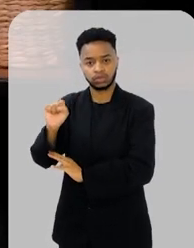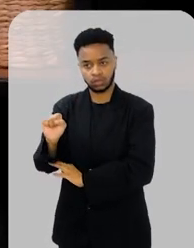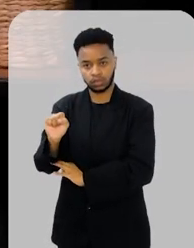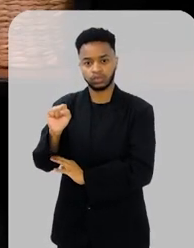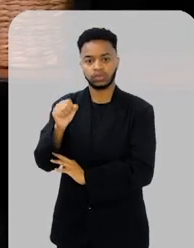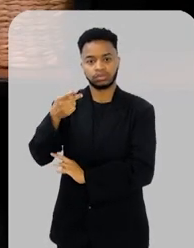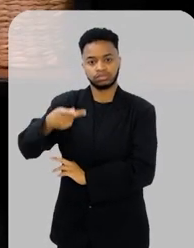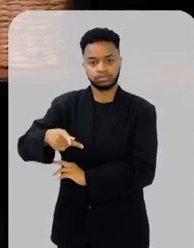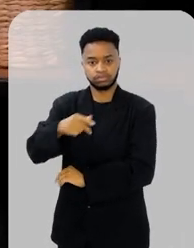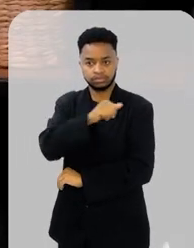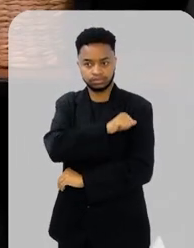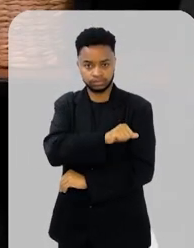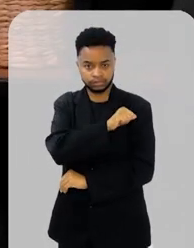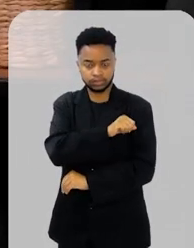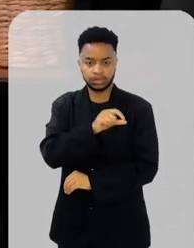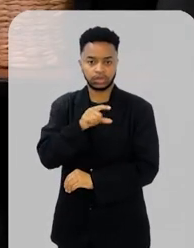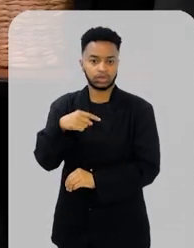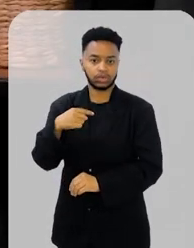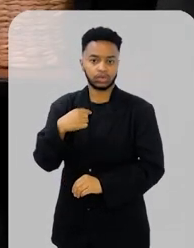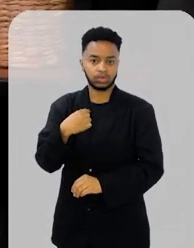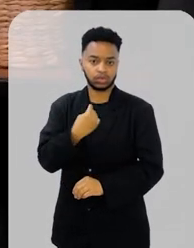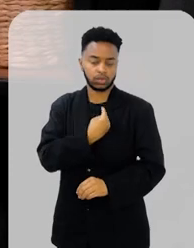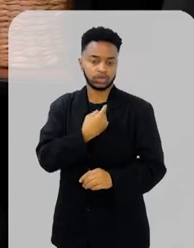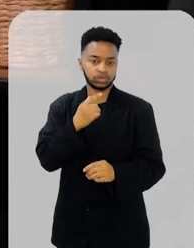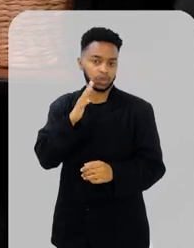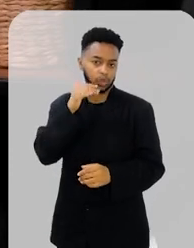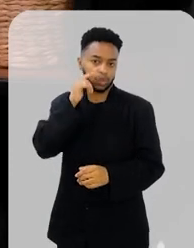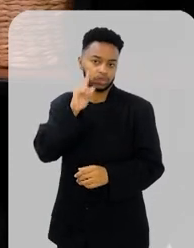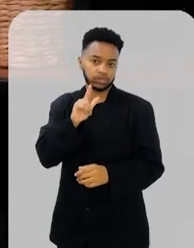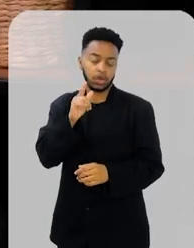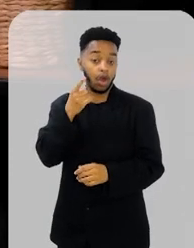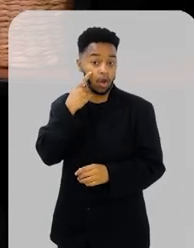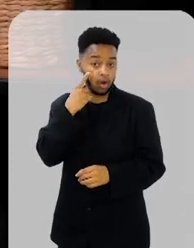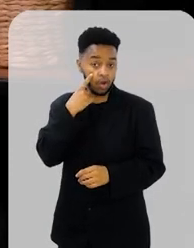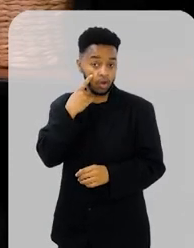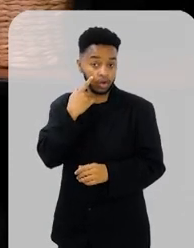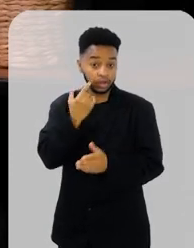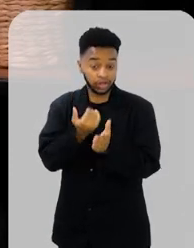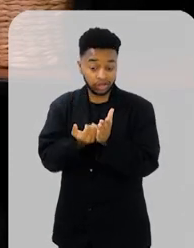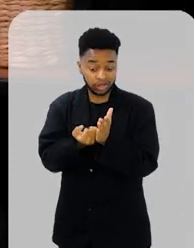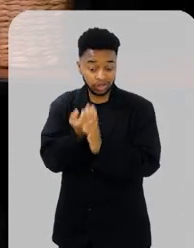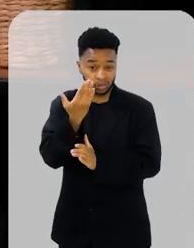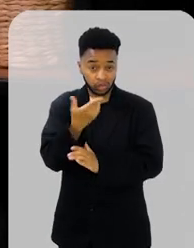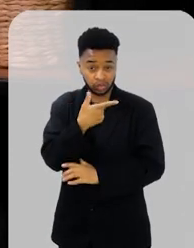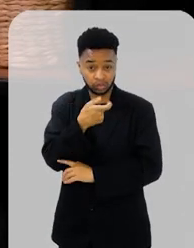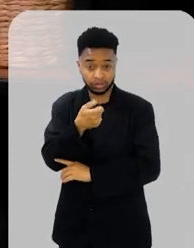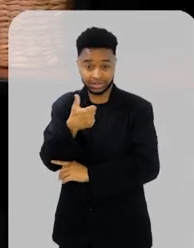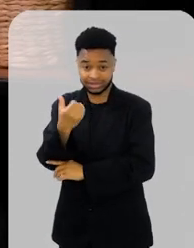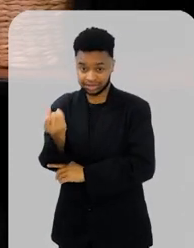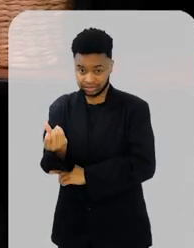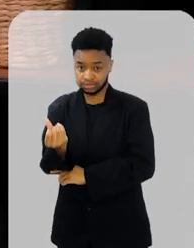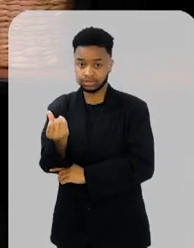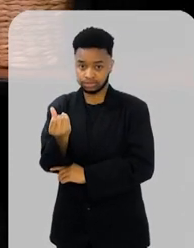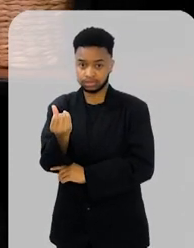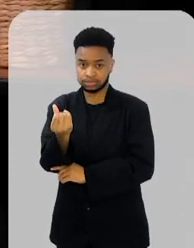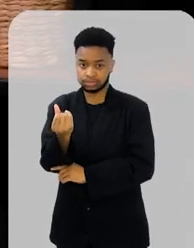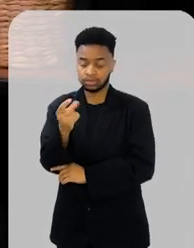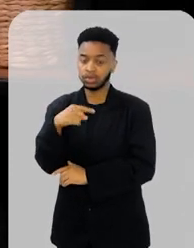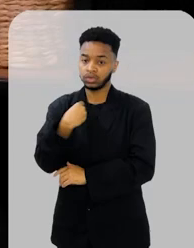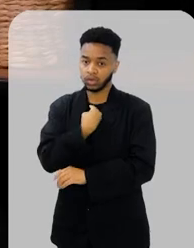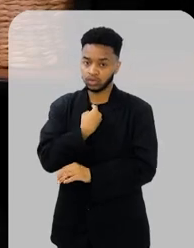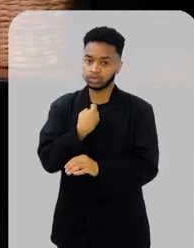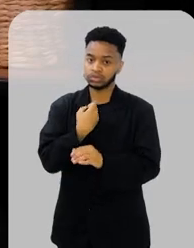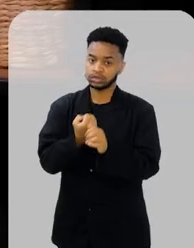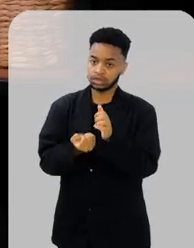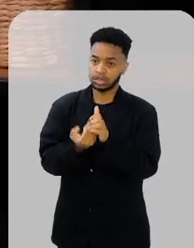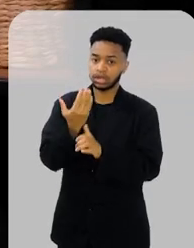do SEDCA Rio de Janeiro, que foi deliberada, vejam vocês, em 2016.